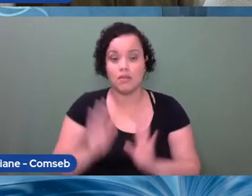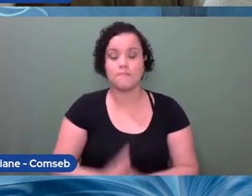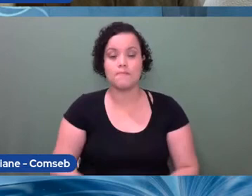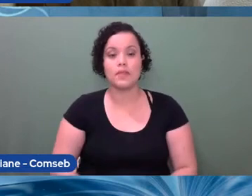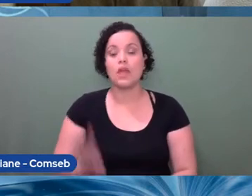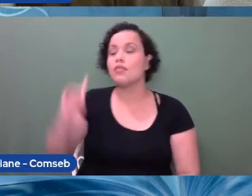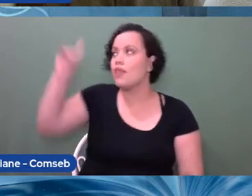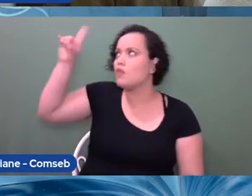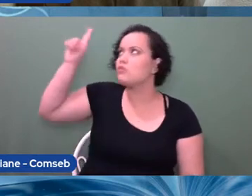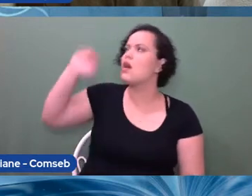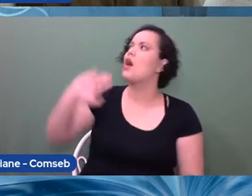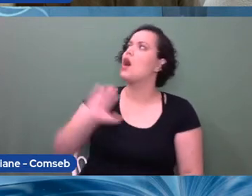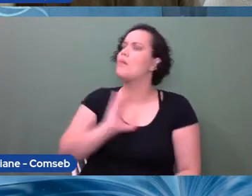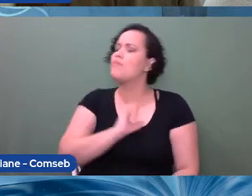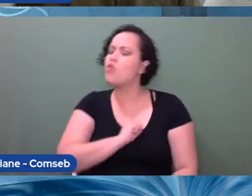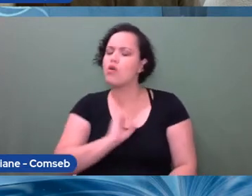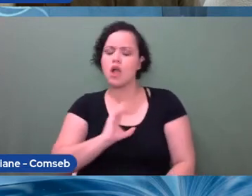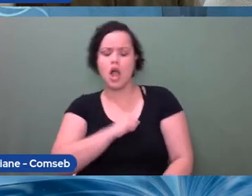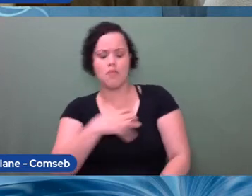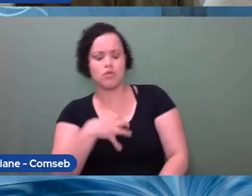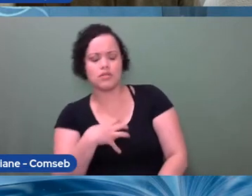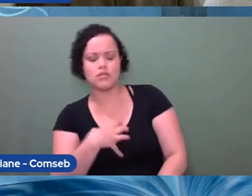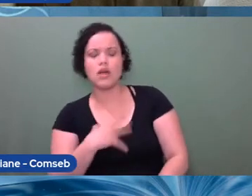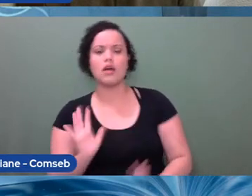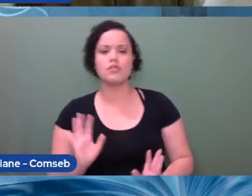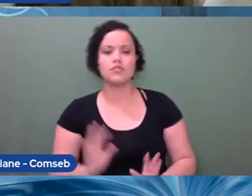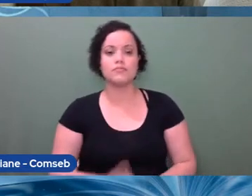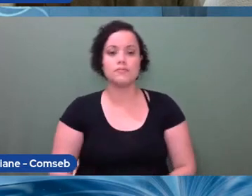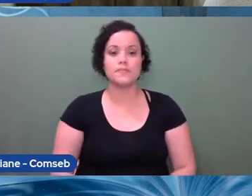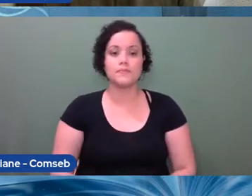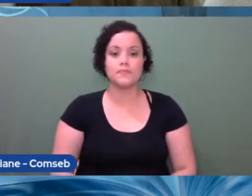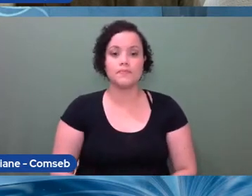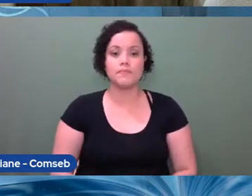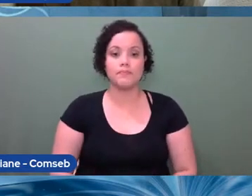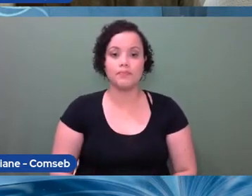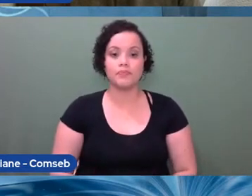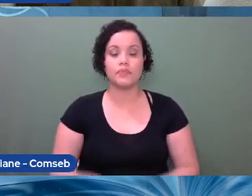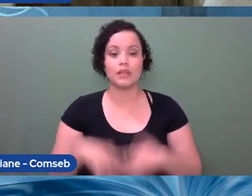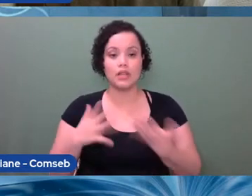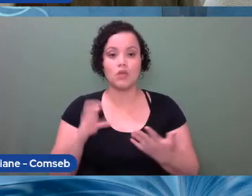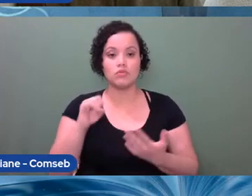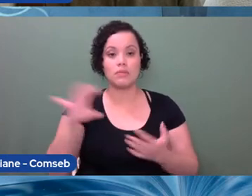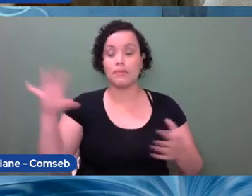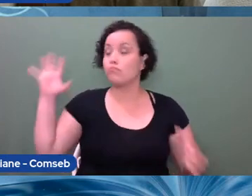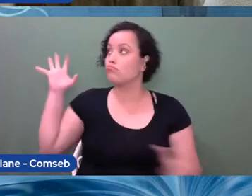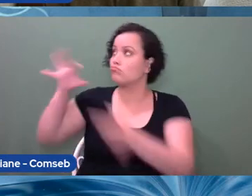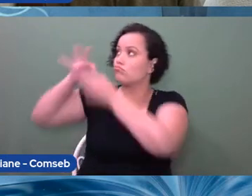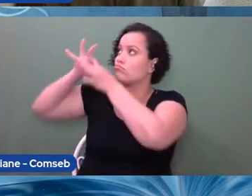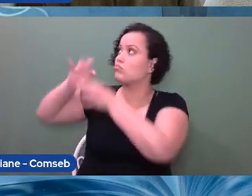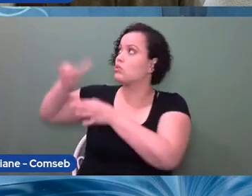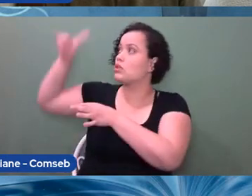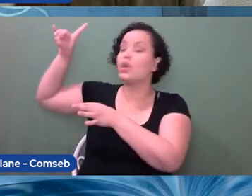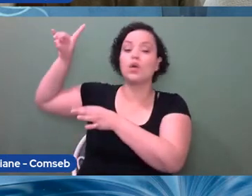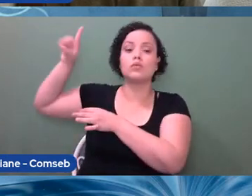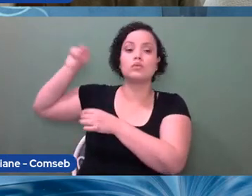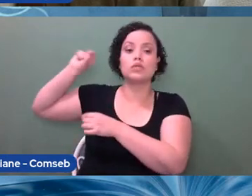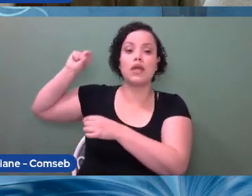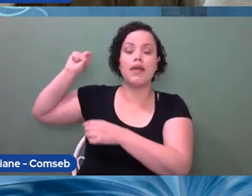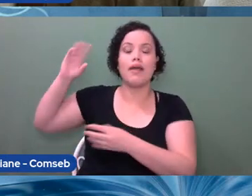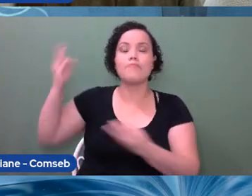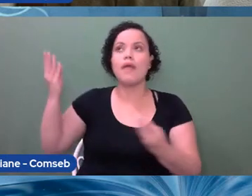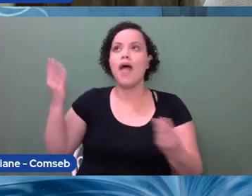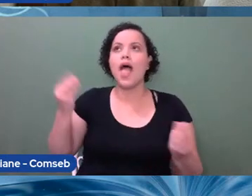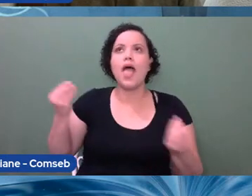Deus é amor, é amorosidade, e aí quando você diz o seguinte, que quando em comunhão com Deus, vai florescer